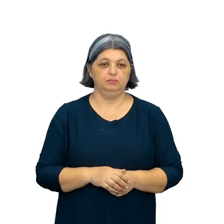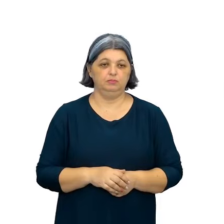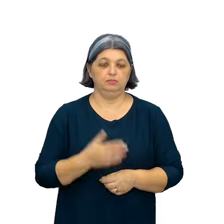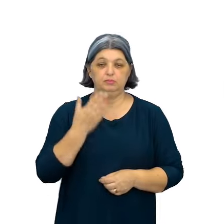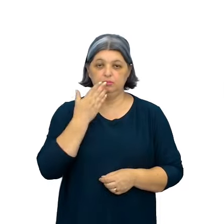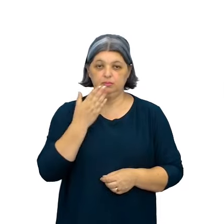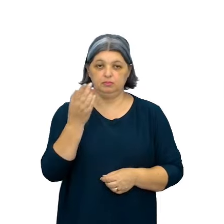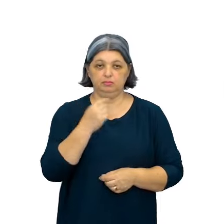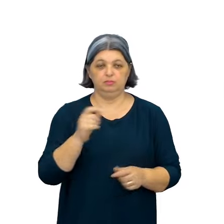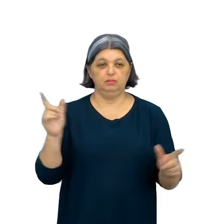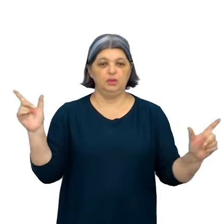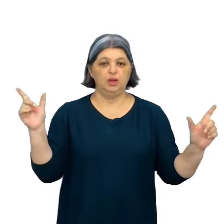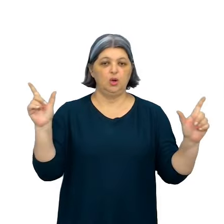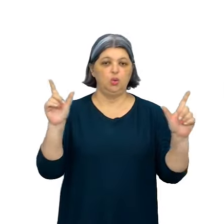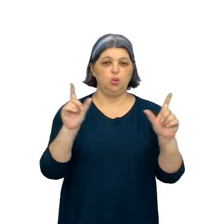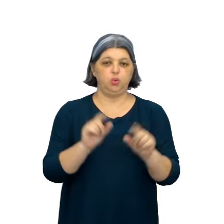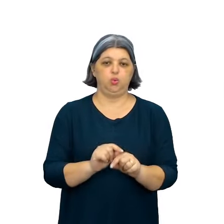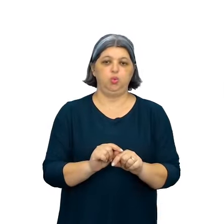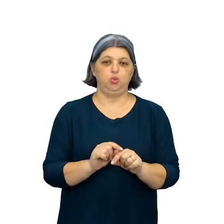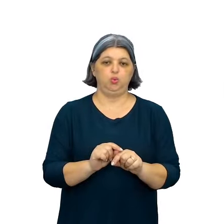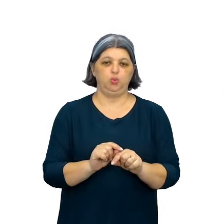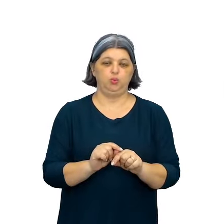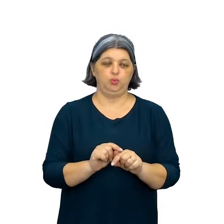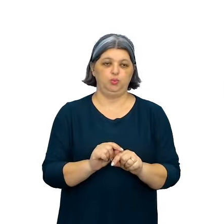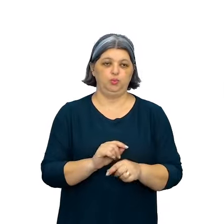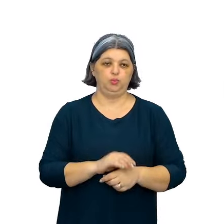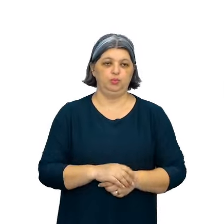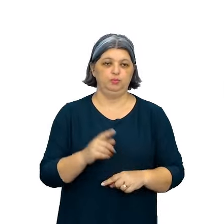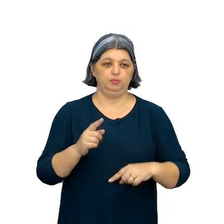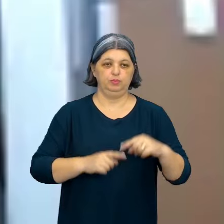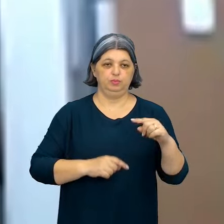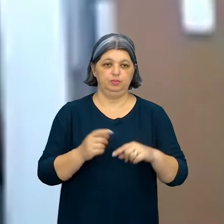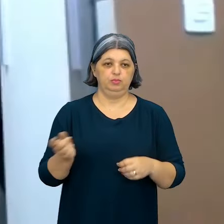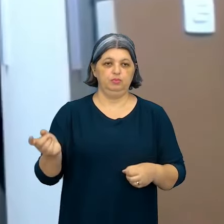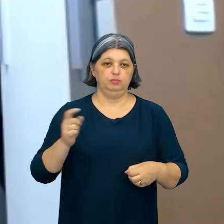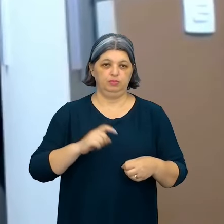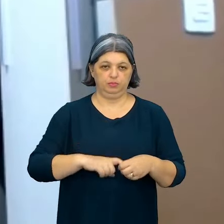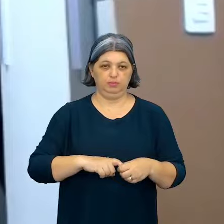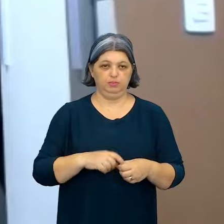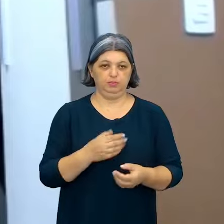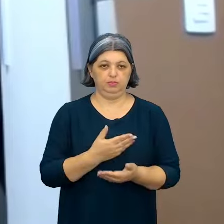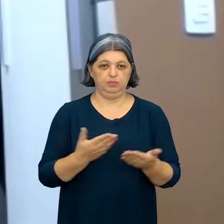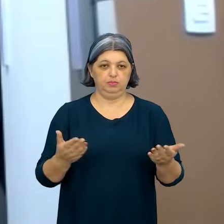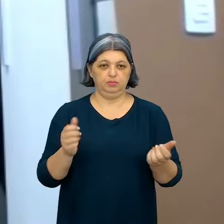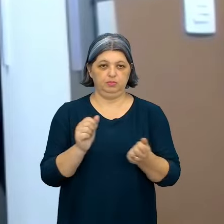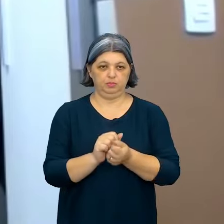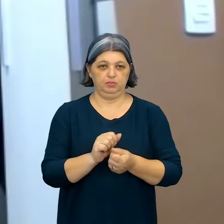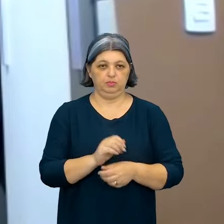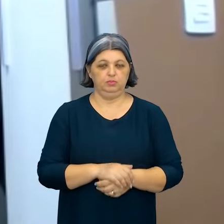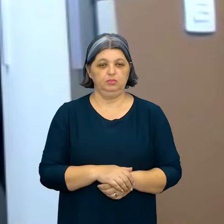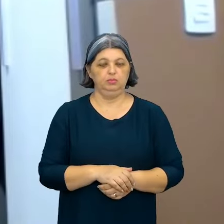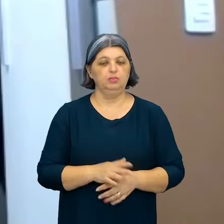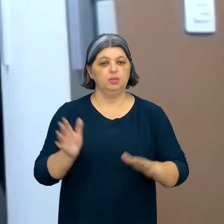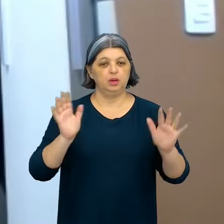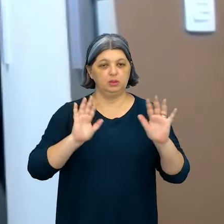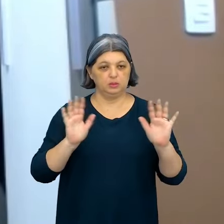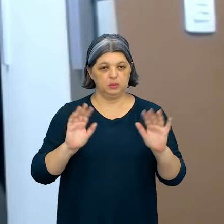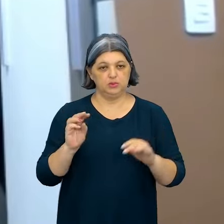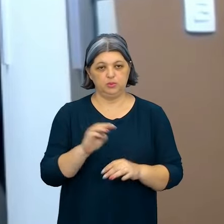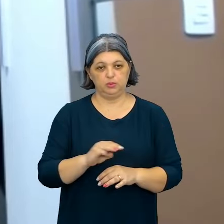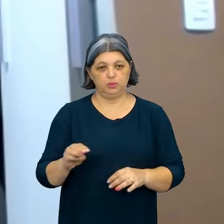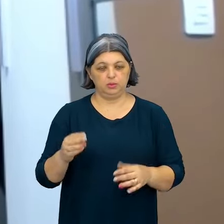peço permissão aqui para descompartilhar o nosso material e voltar aqui à nossa tela com vocês, para nos despedirmos nesse